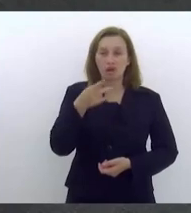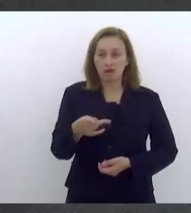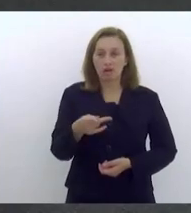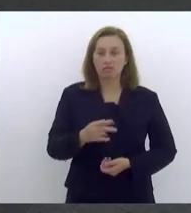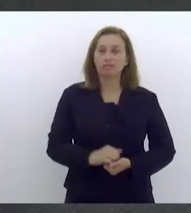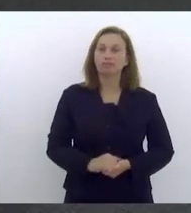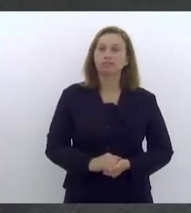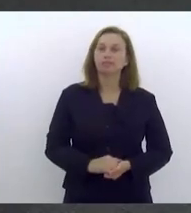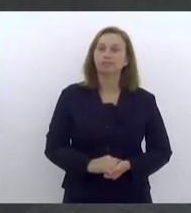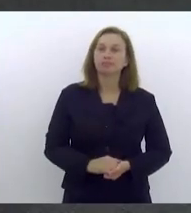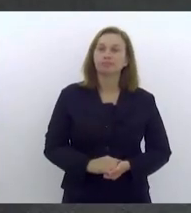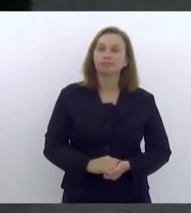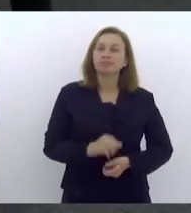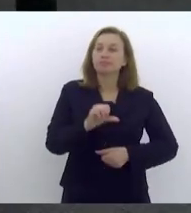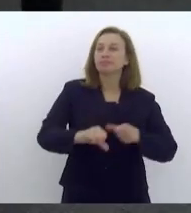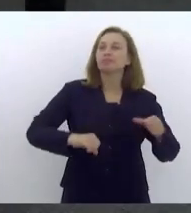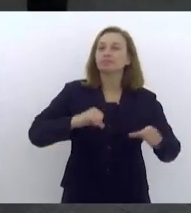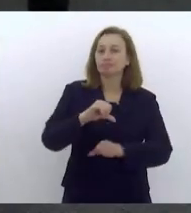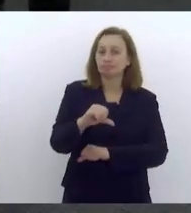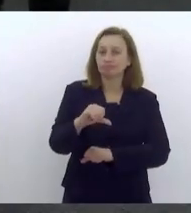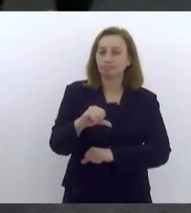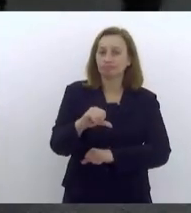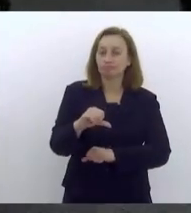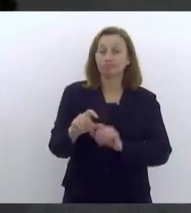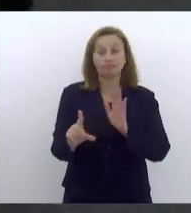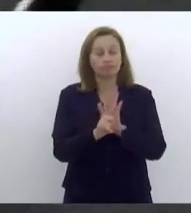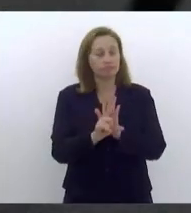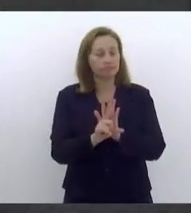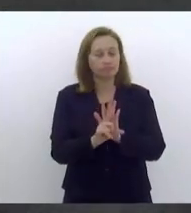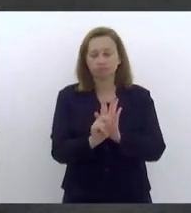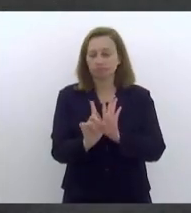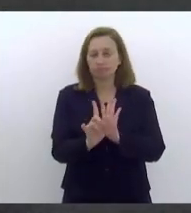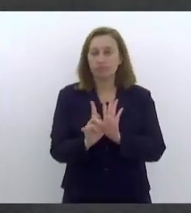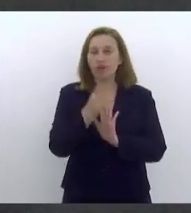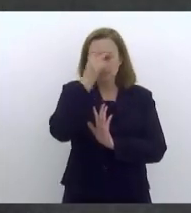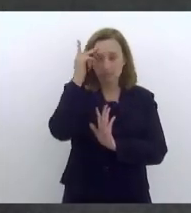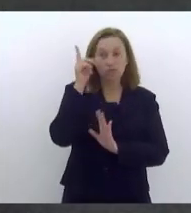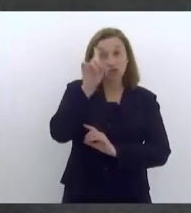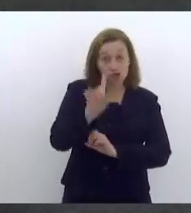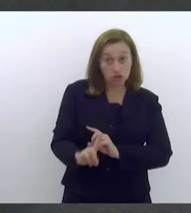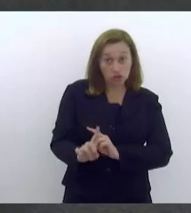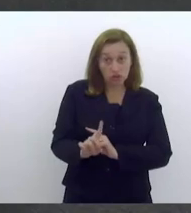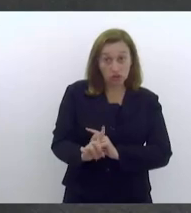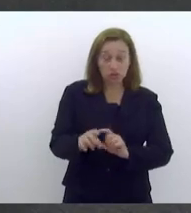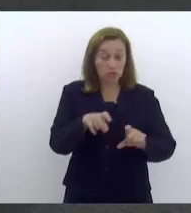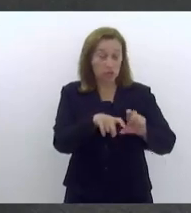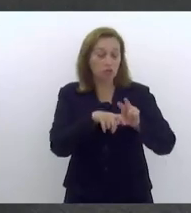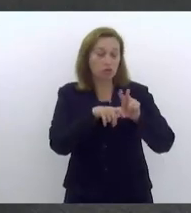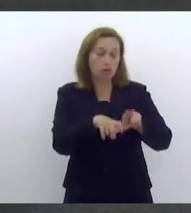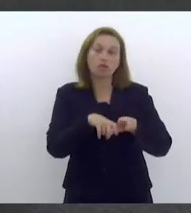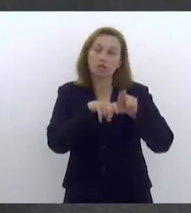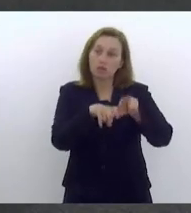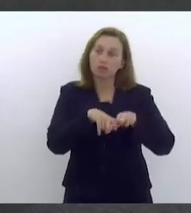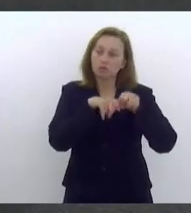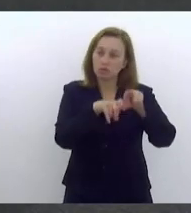fazer isso e tentar transformar em forma de lei. As pessoas têm o direito de ser candomblecistas,